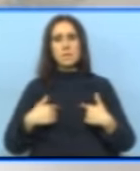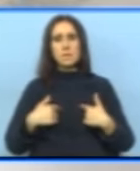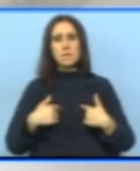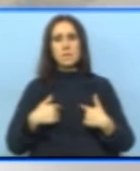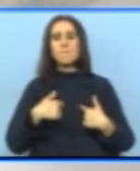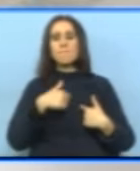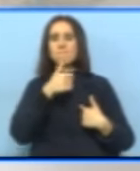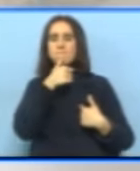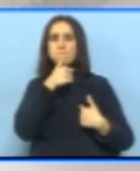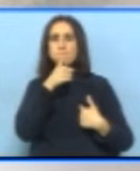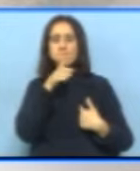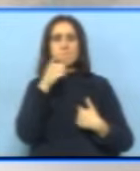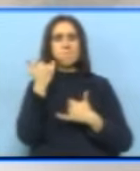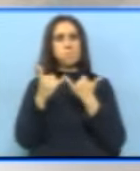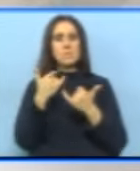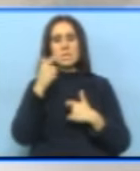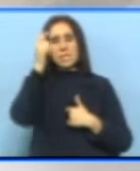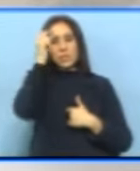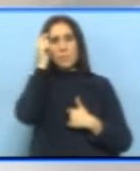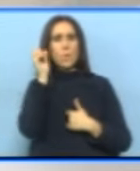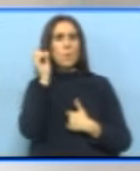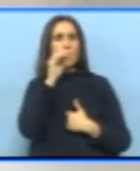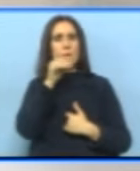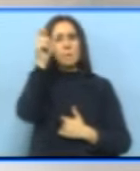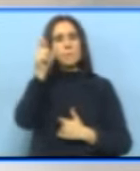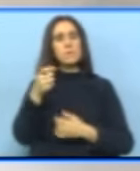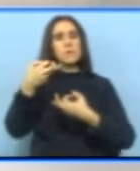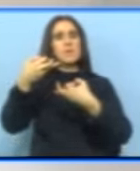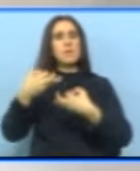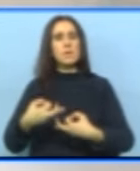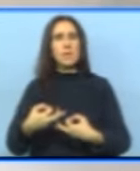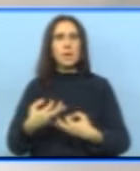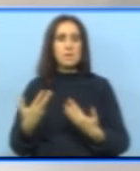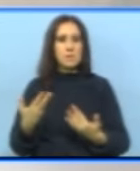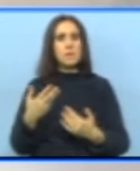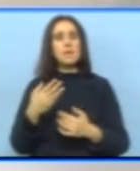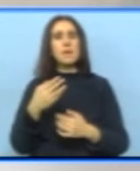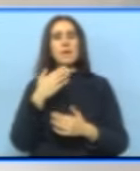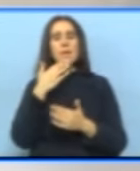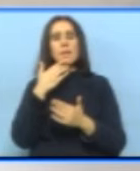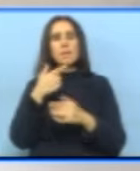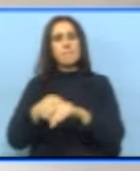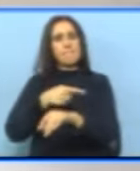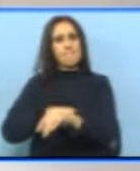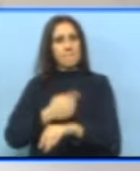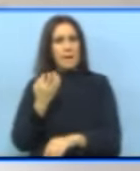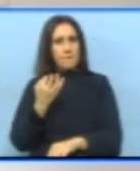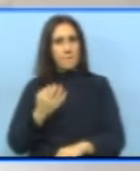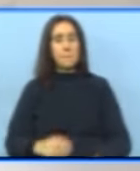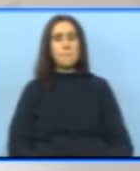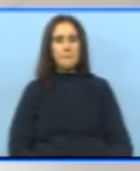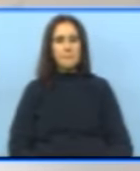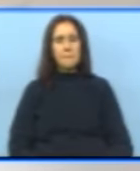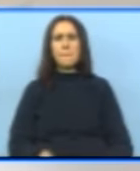falta, digamos, de respeito pela dignidade do outro que é ultrapassada. E é curioso porque a maior parte